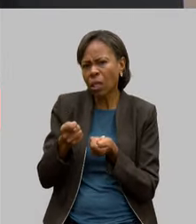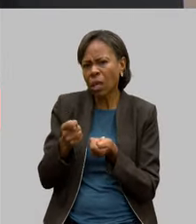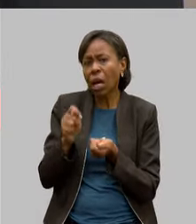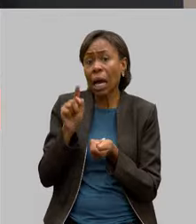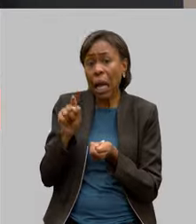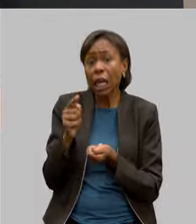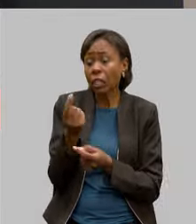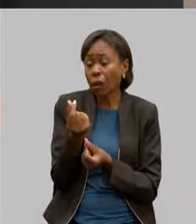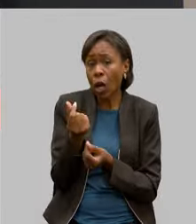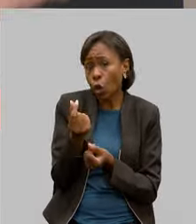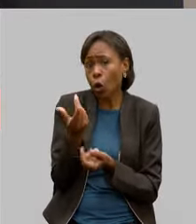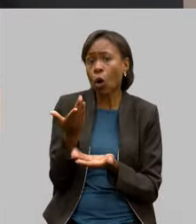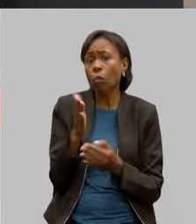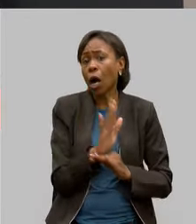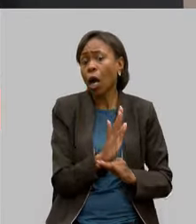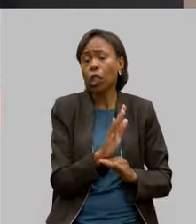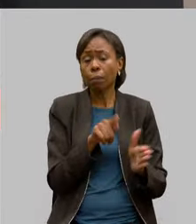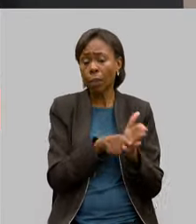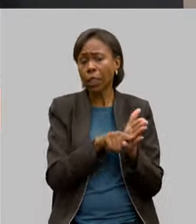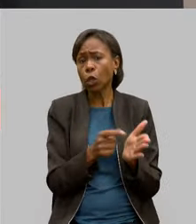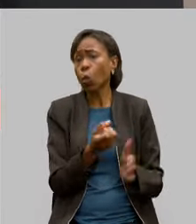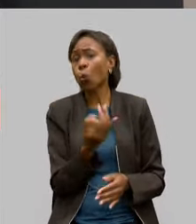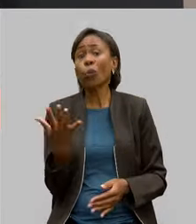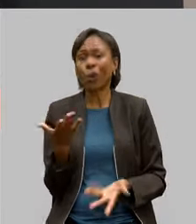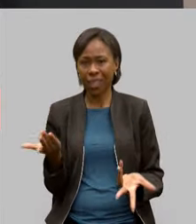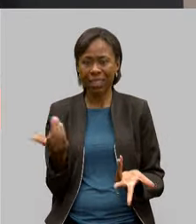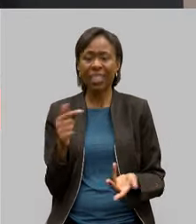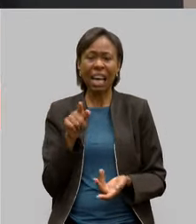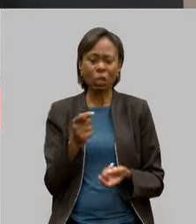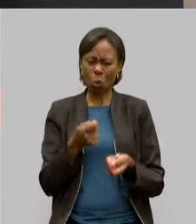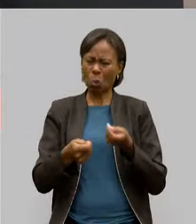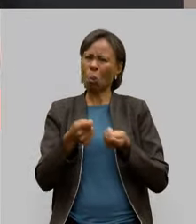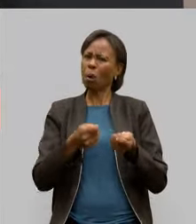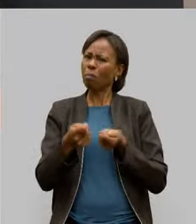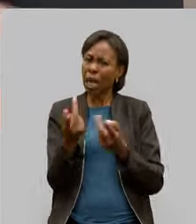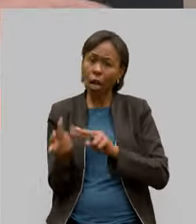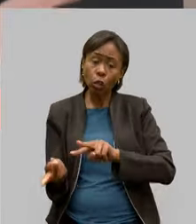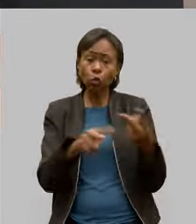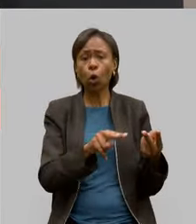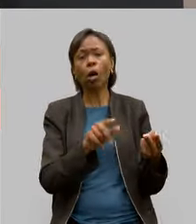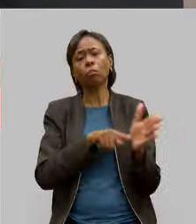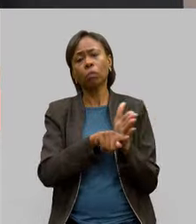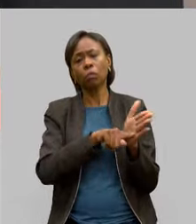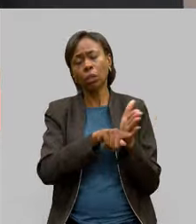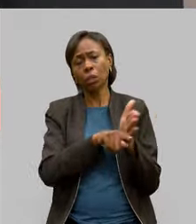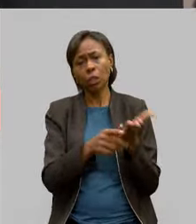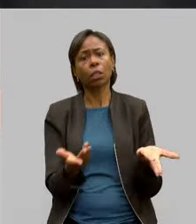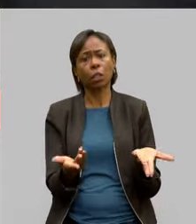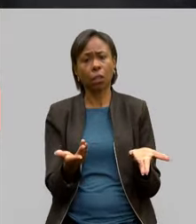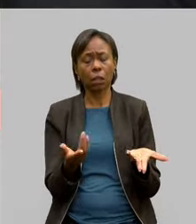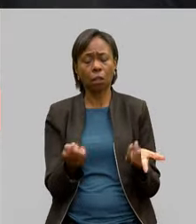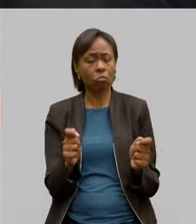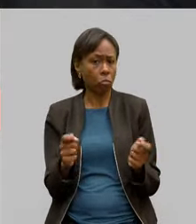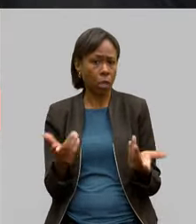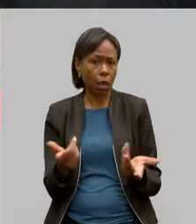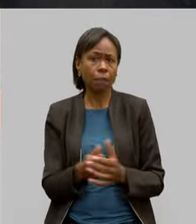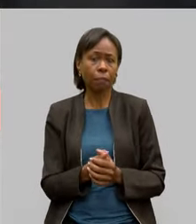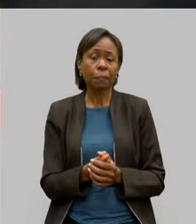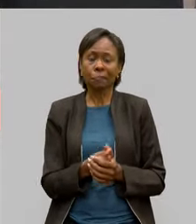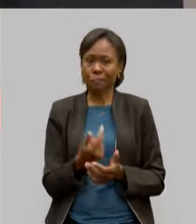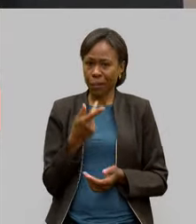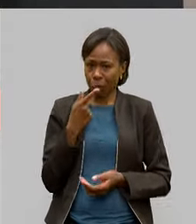né podia até propor uma lei seguinte que toda essa economia que seja revertida para pesquisa sei lá eh eu vou